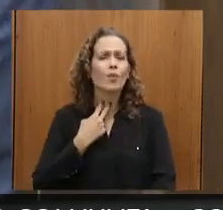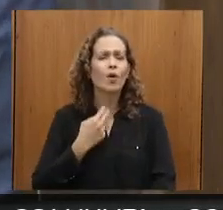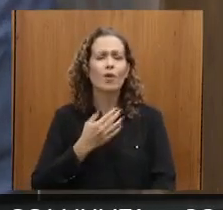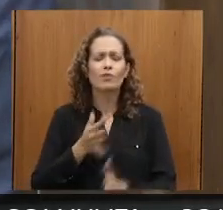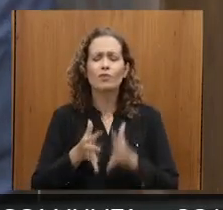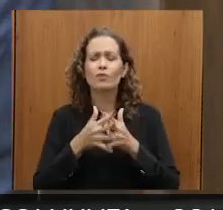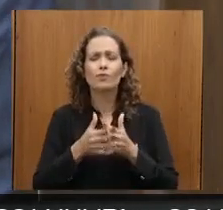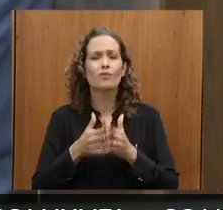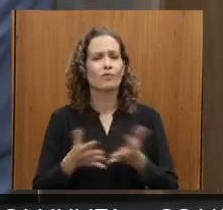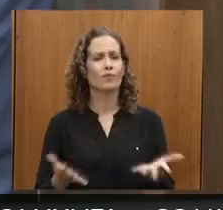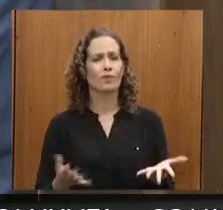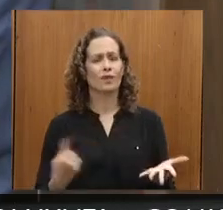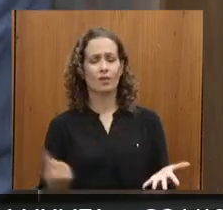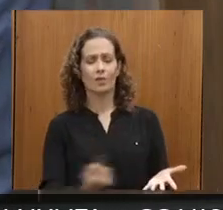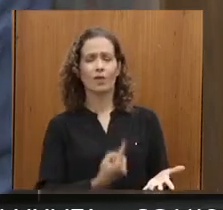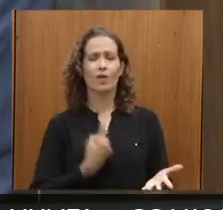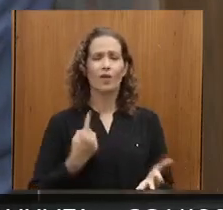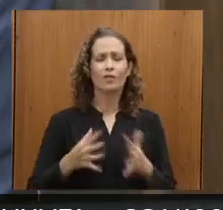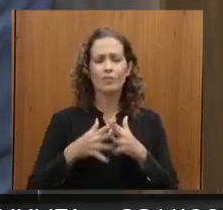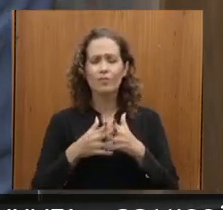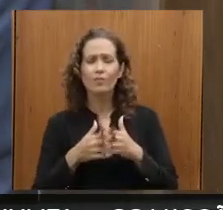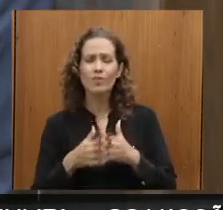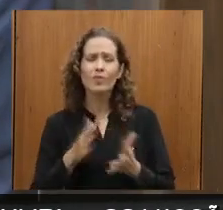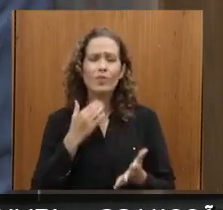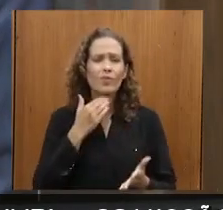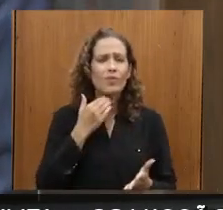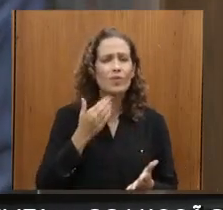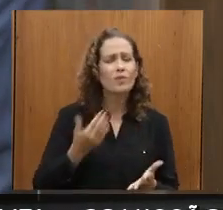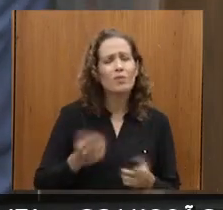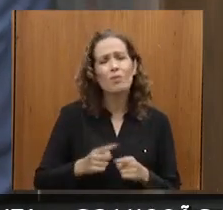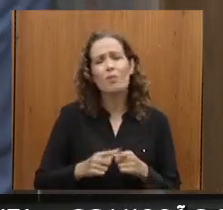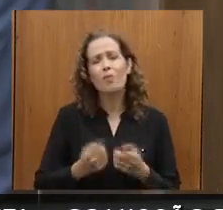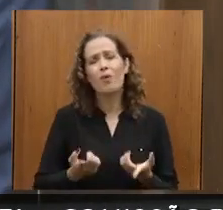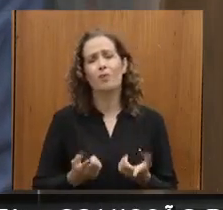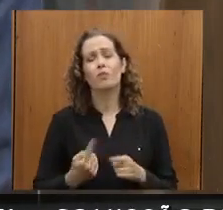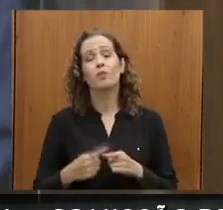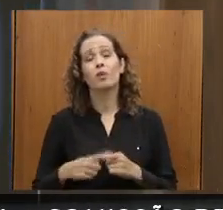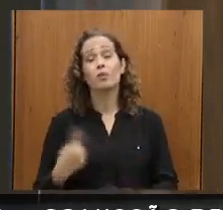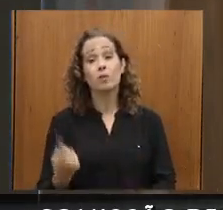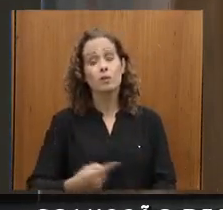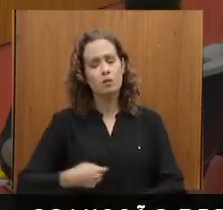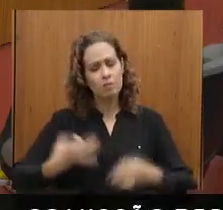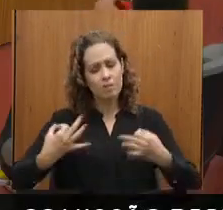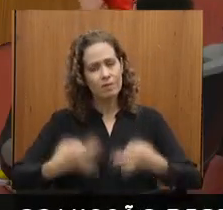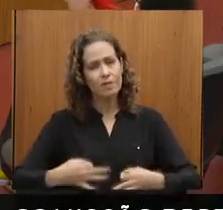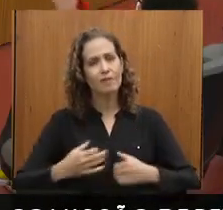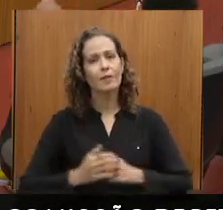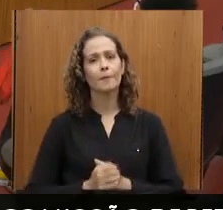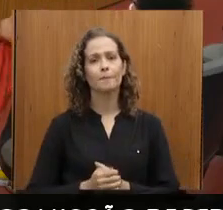entre nós, do ponto de vista de acertarmos um caminho. Muito bem.